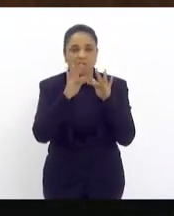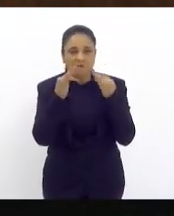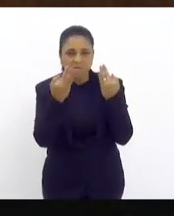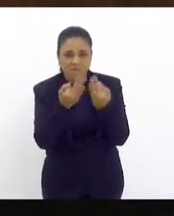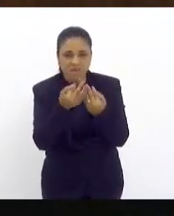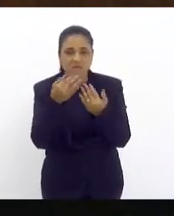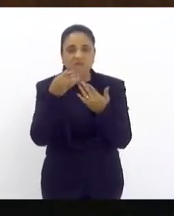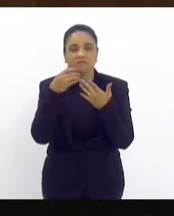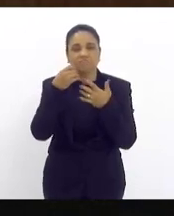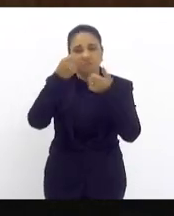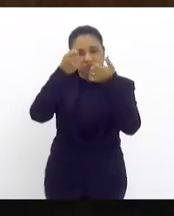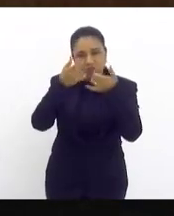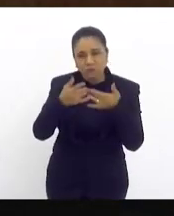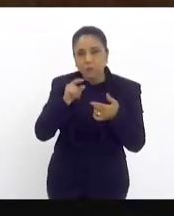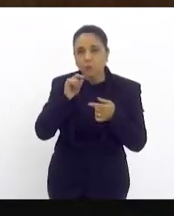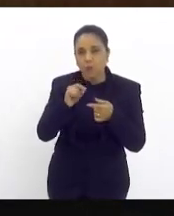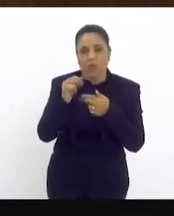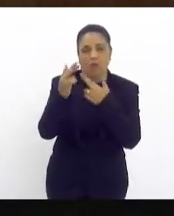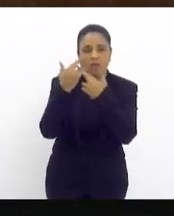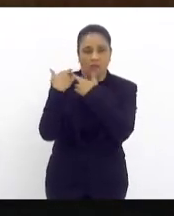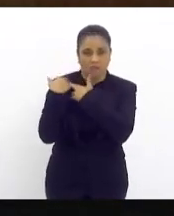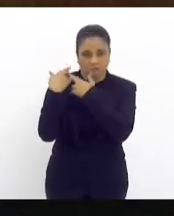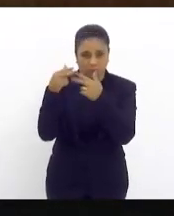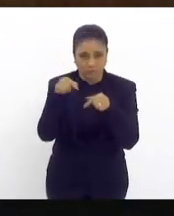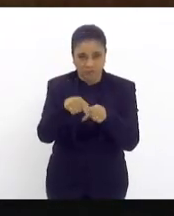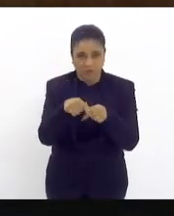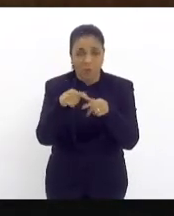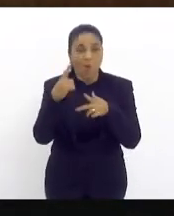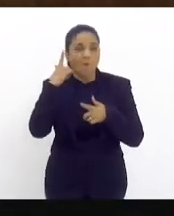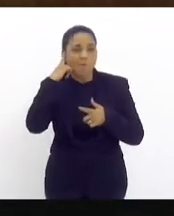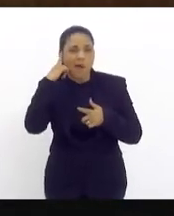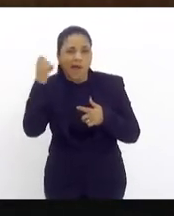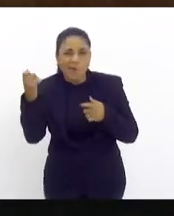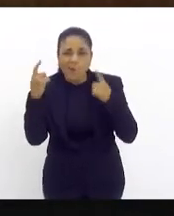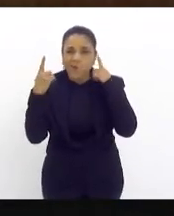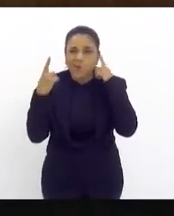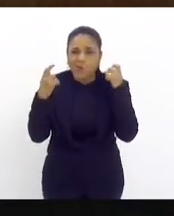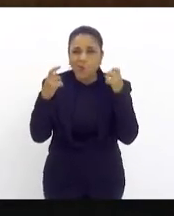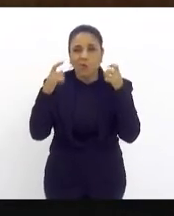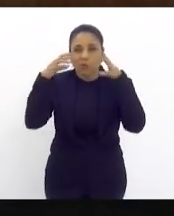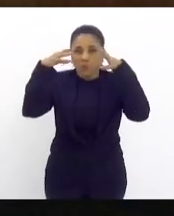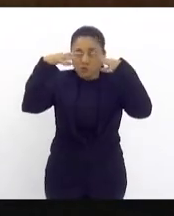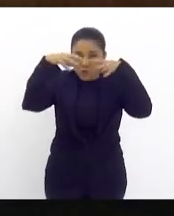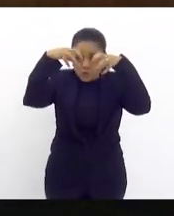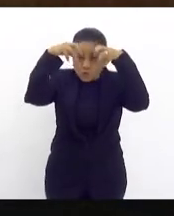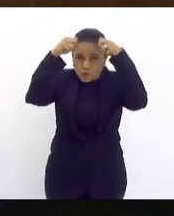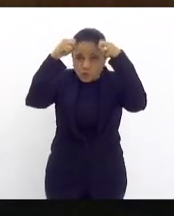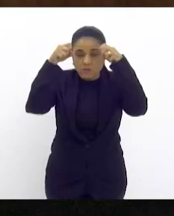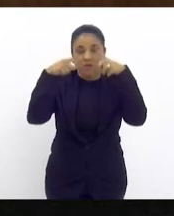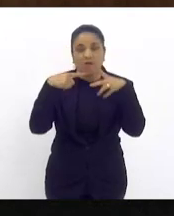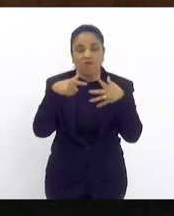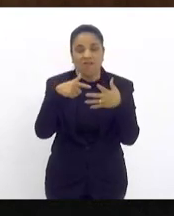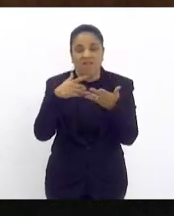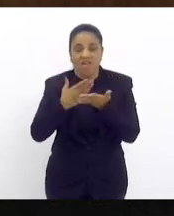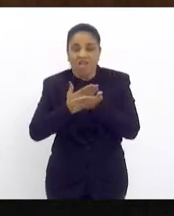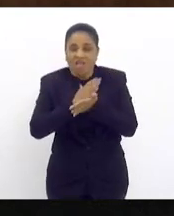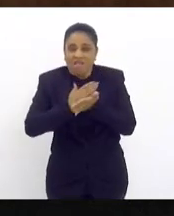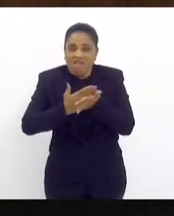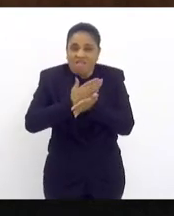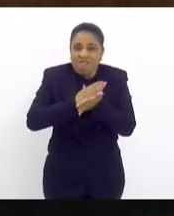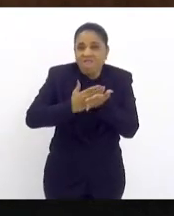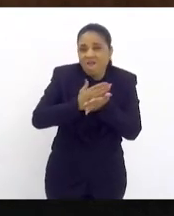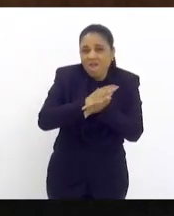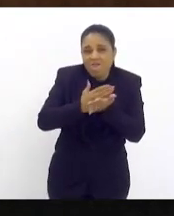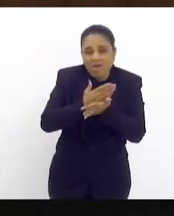das Mães responsáveis dessas crianças o barulho e a Escuridão acabam girando desconforto que torna o momento